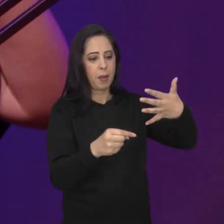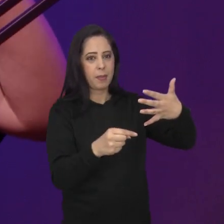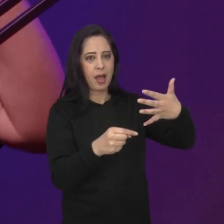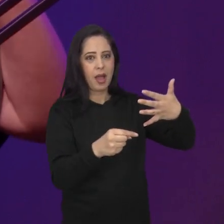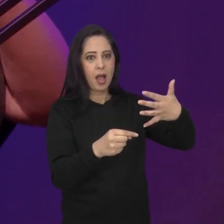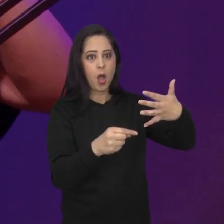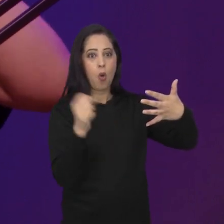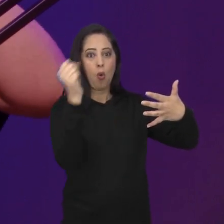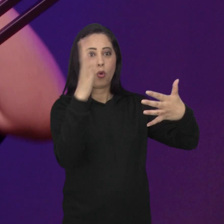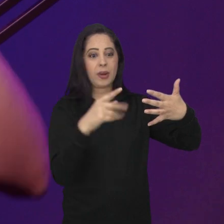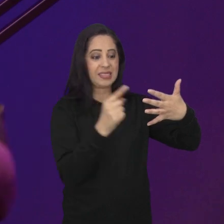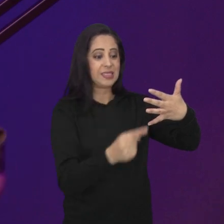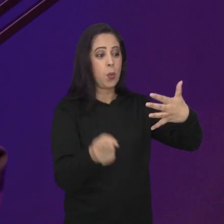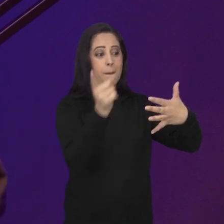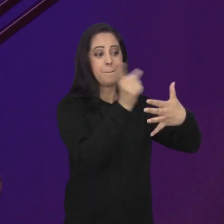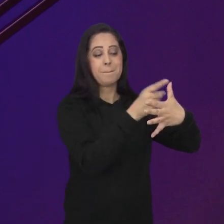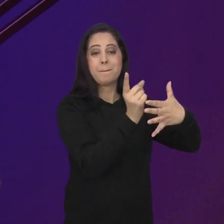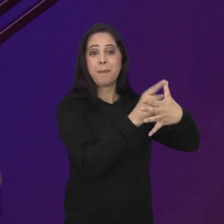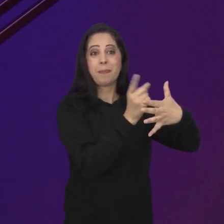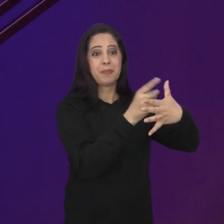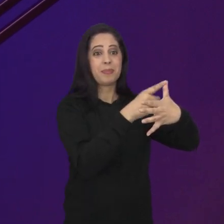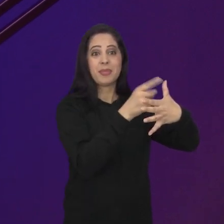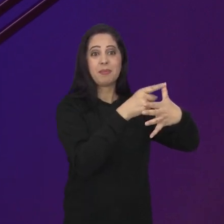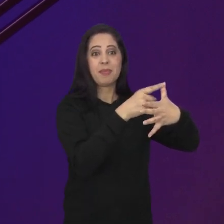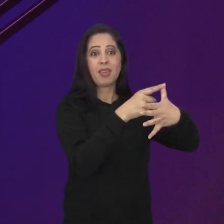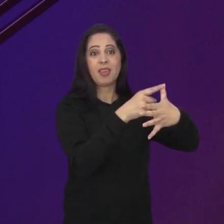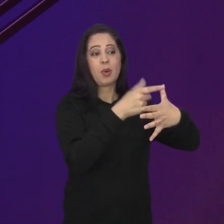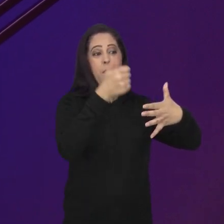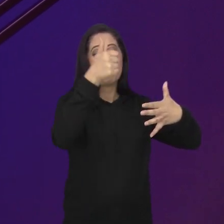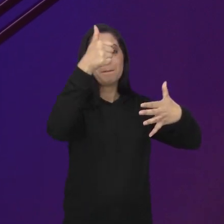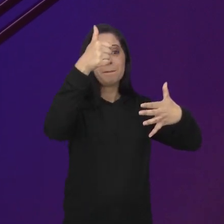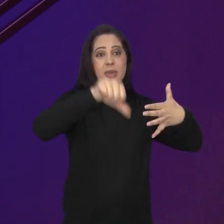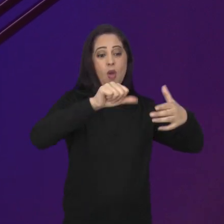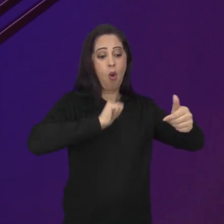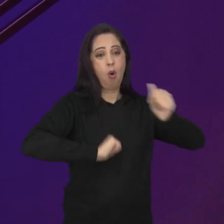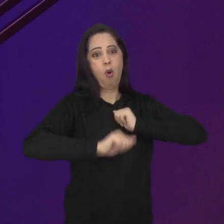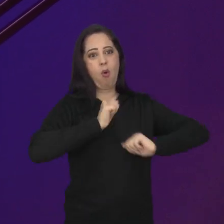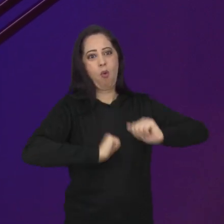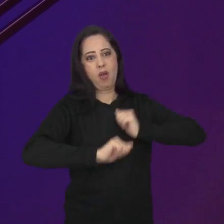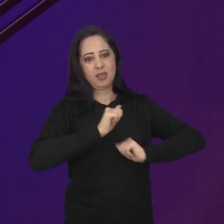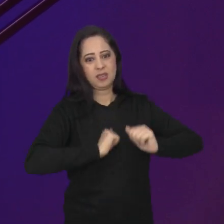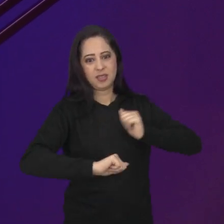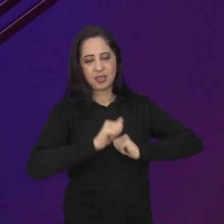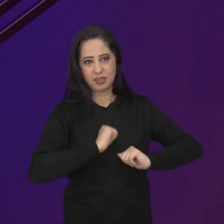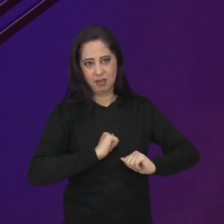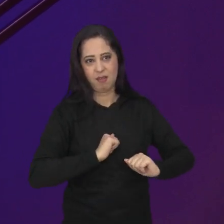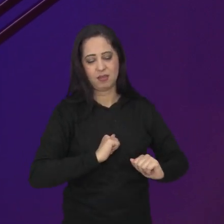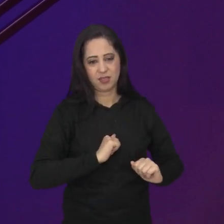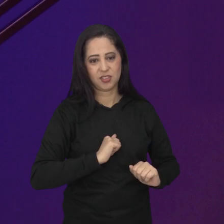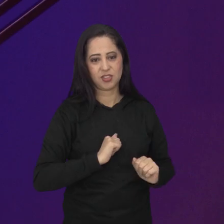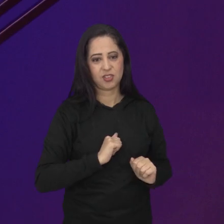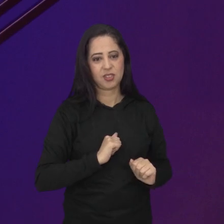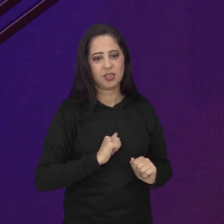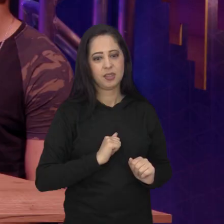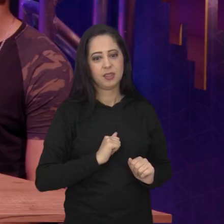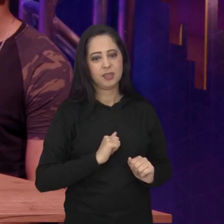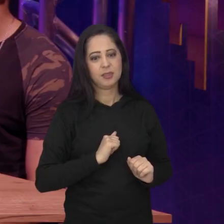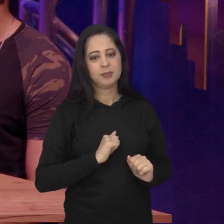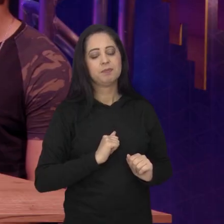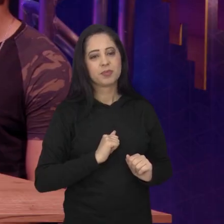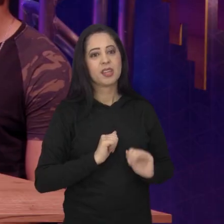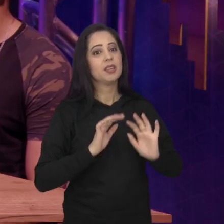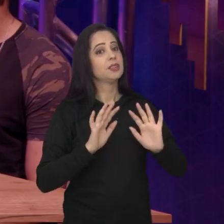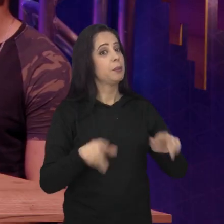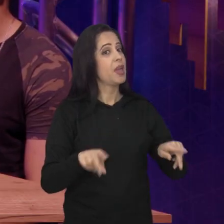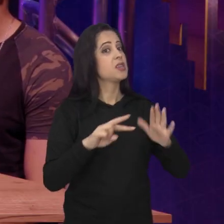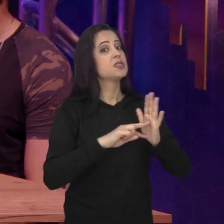né? É o primeiro país, de acordo com a OMS, nós somos o país mais ansioso. Então, isso é muita coisa. E tudo